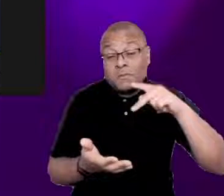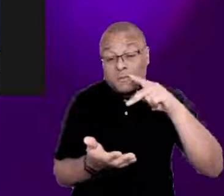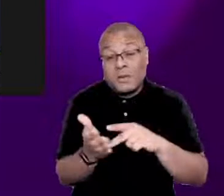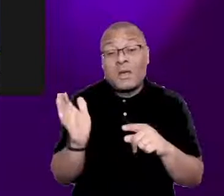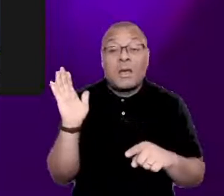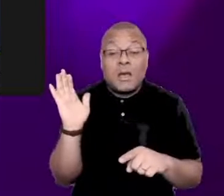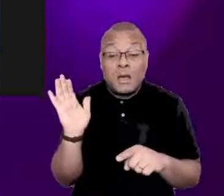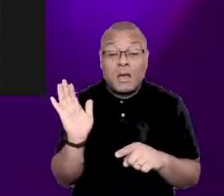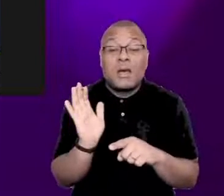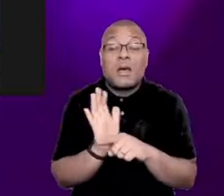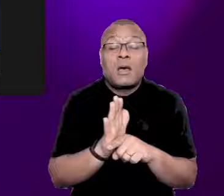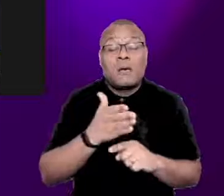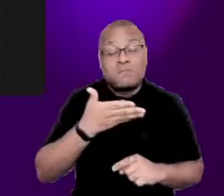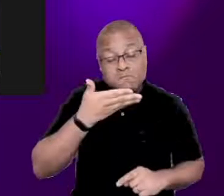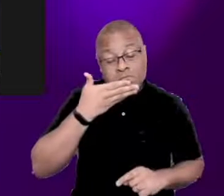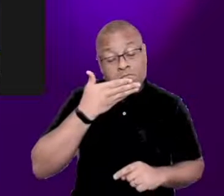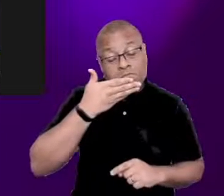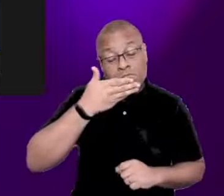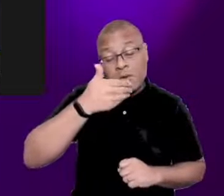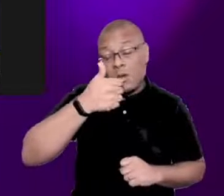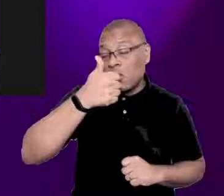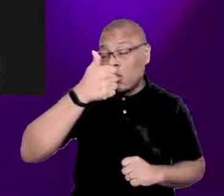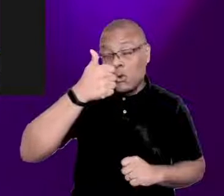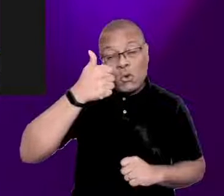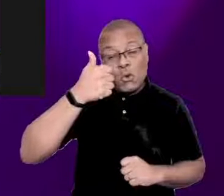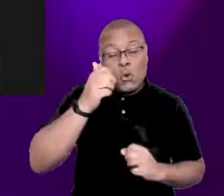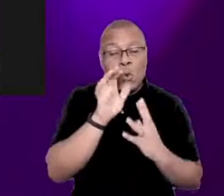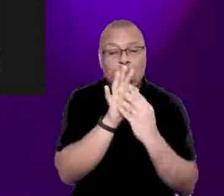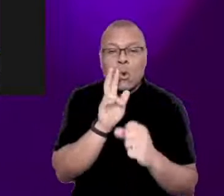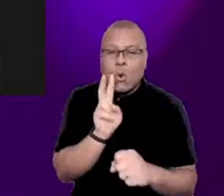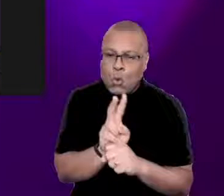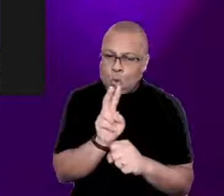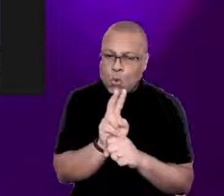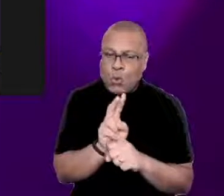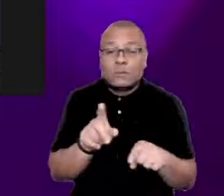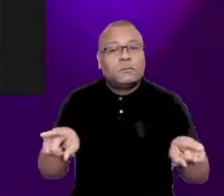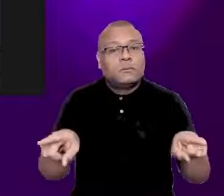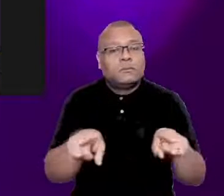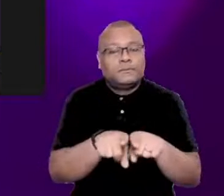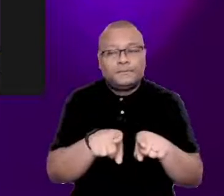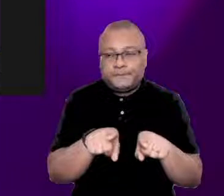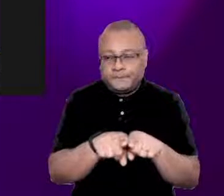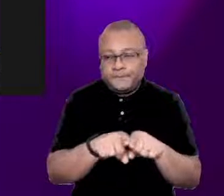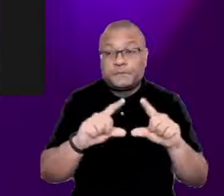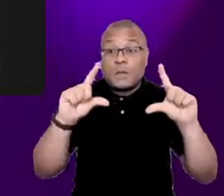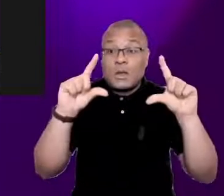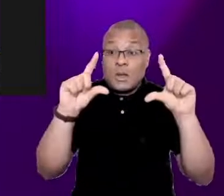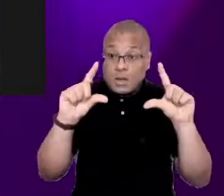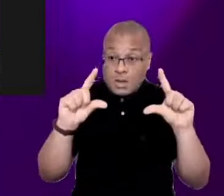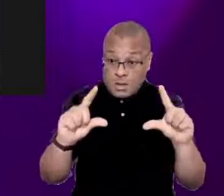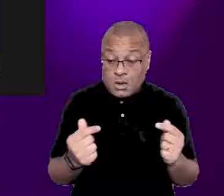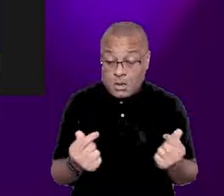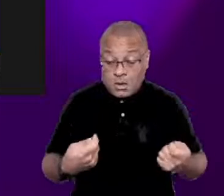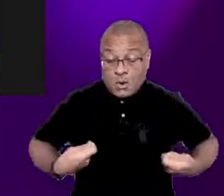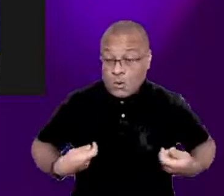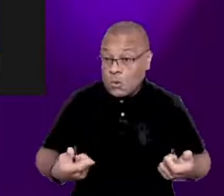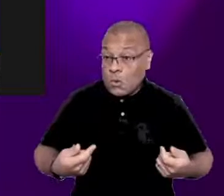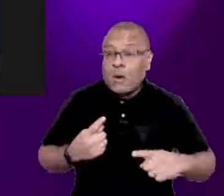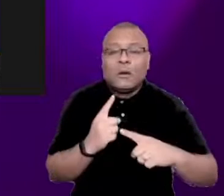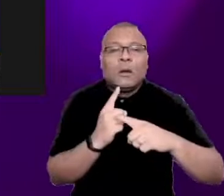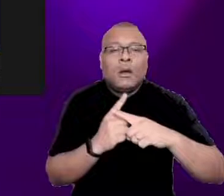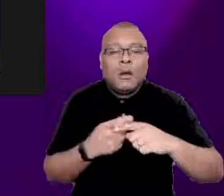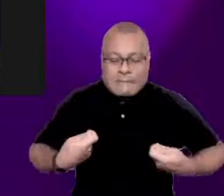ajudem a melhorar não só o modelo de cuidado, mas também a redução do custo, porque